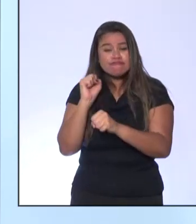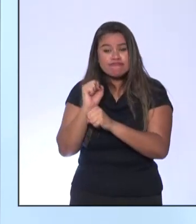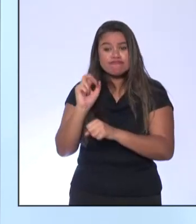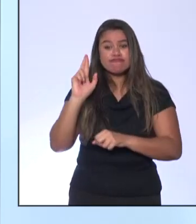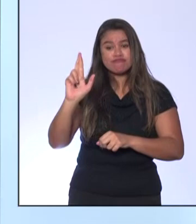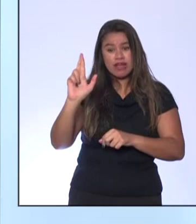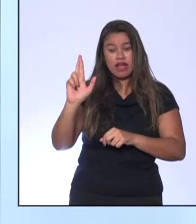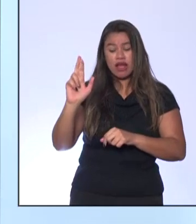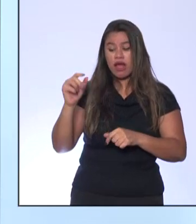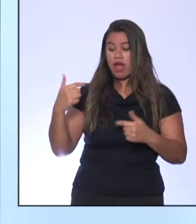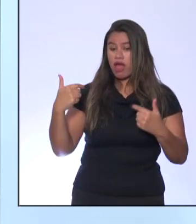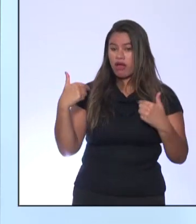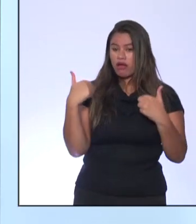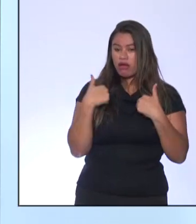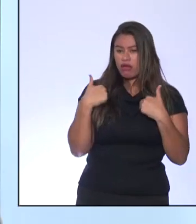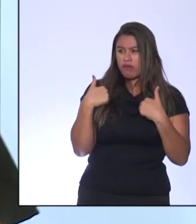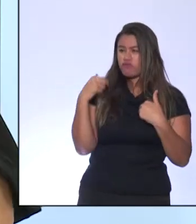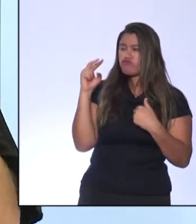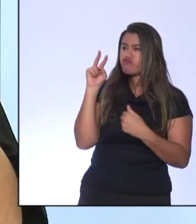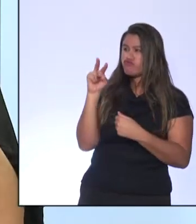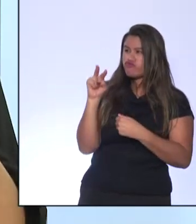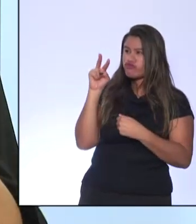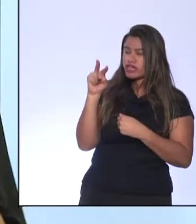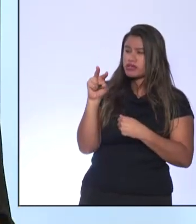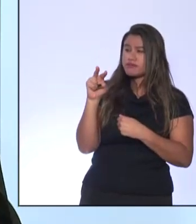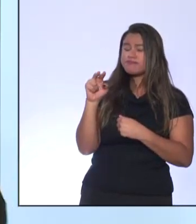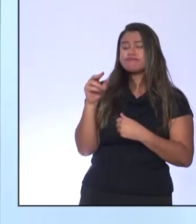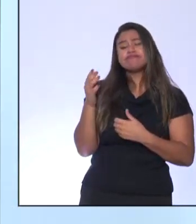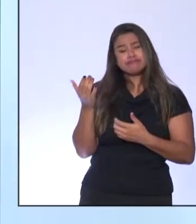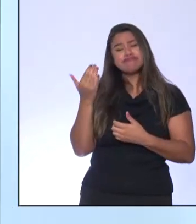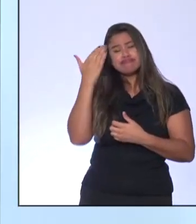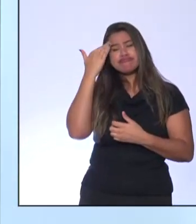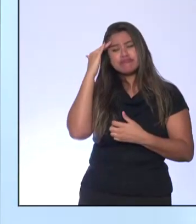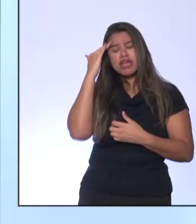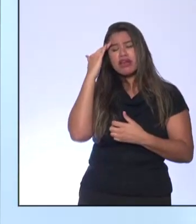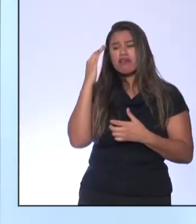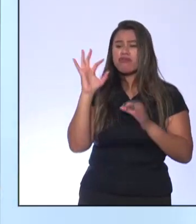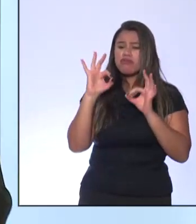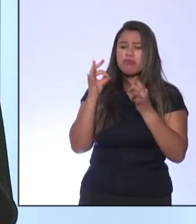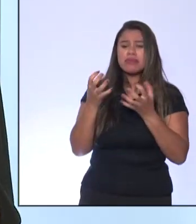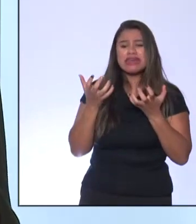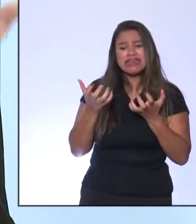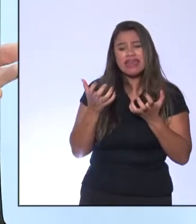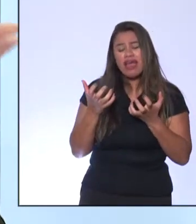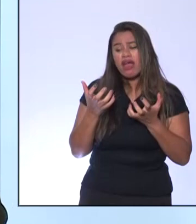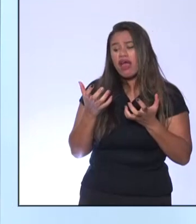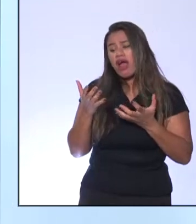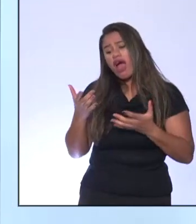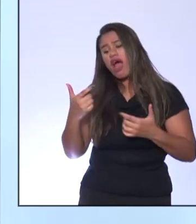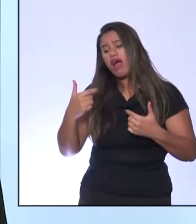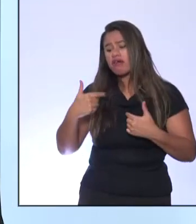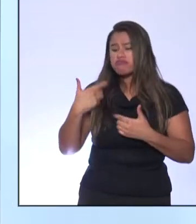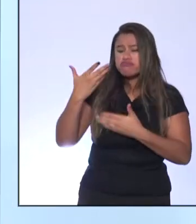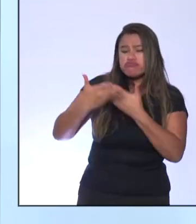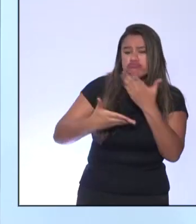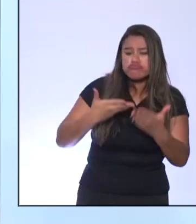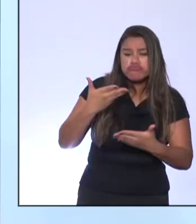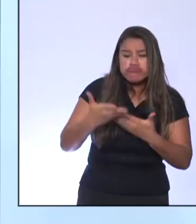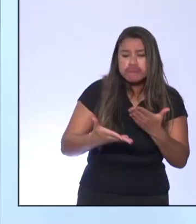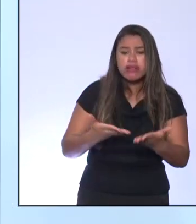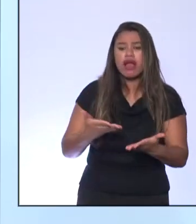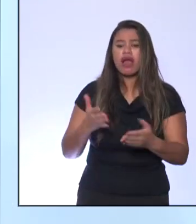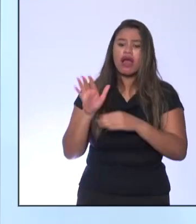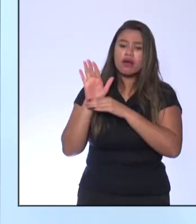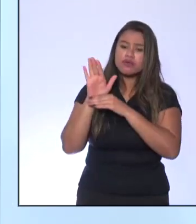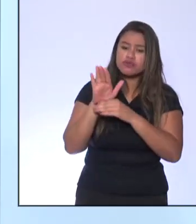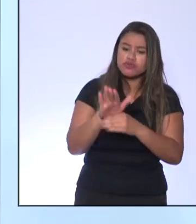que elas querem que a gente faça isso, aquilo, que a gente aja de uma maneira ou da outra, porque